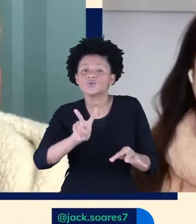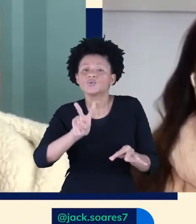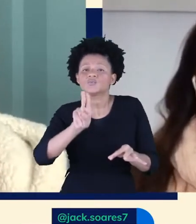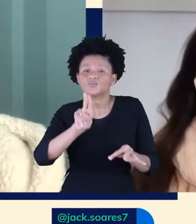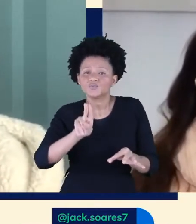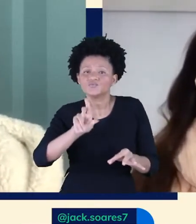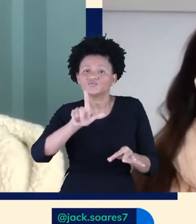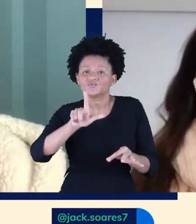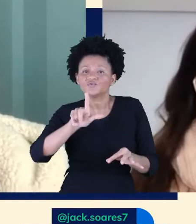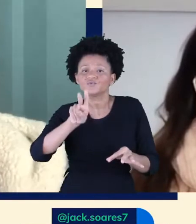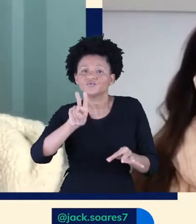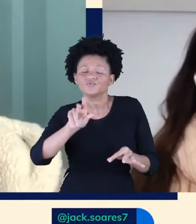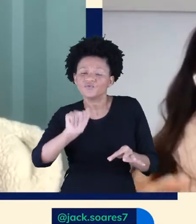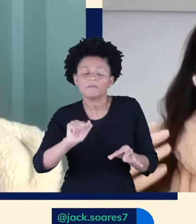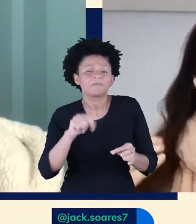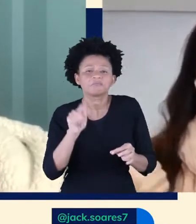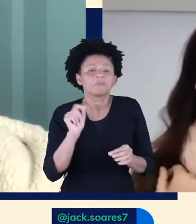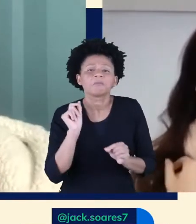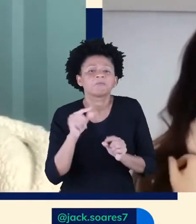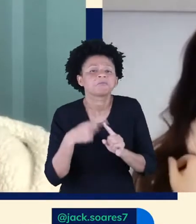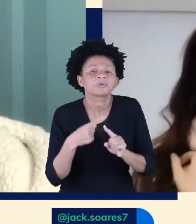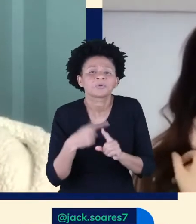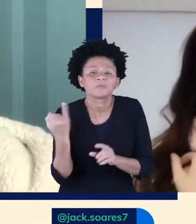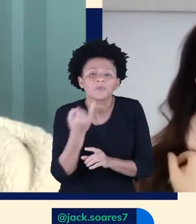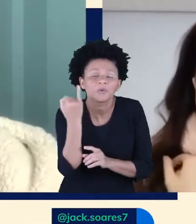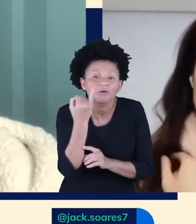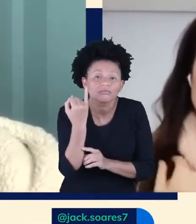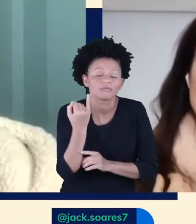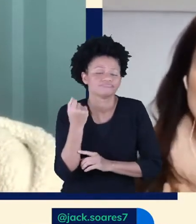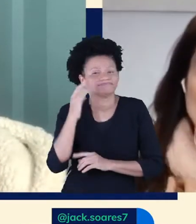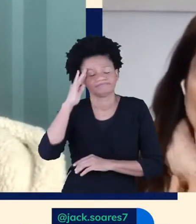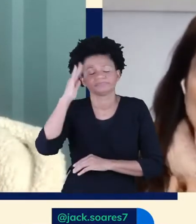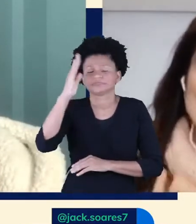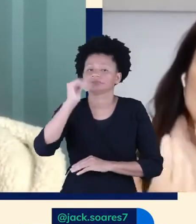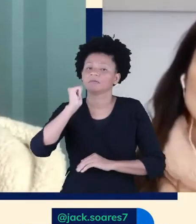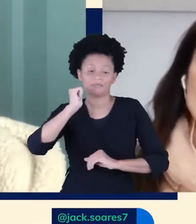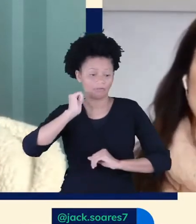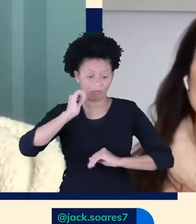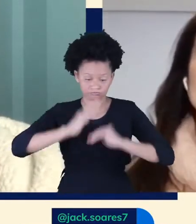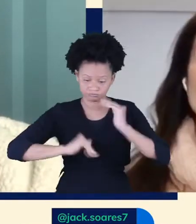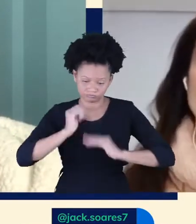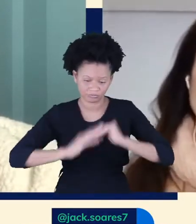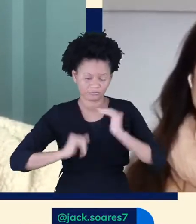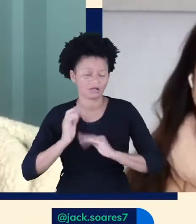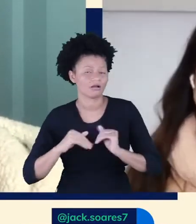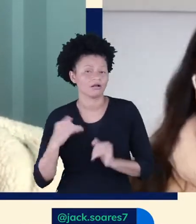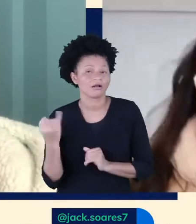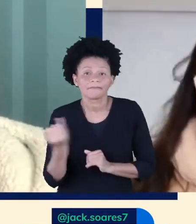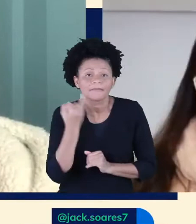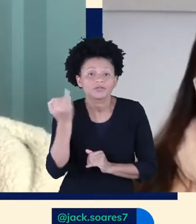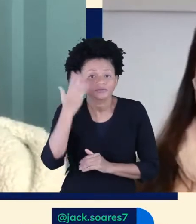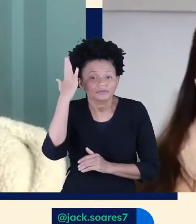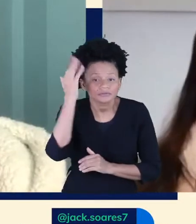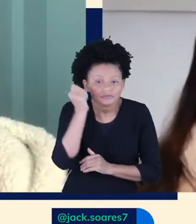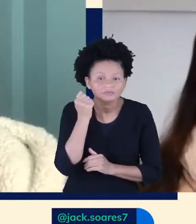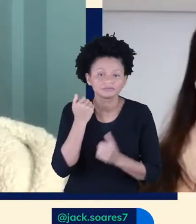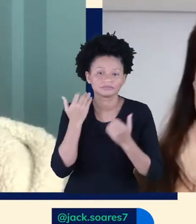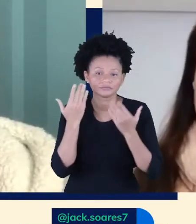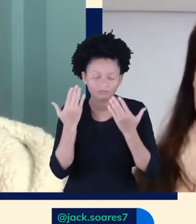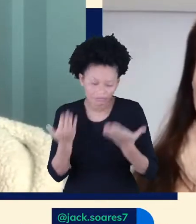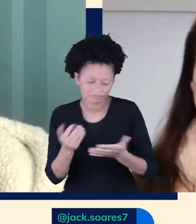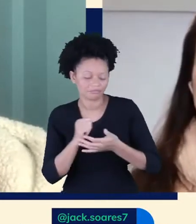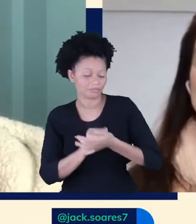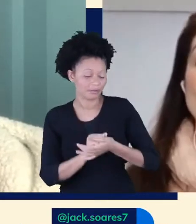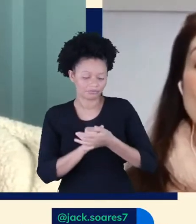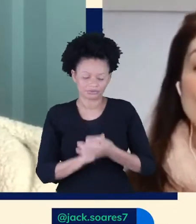que é tão importante saber disso? Principalmente os profissionais que trabalham com isso, eu que trabalho com violência sexual, é muito diferente